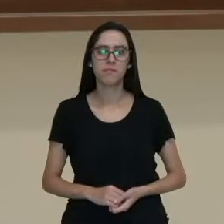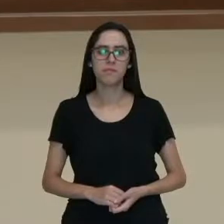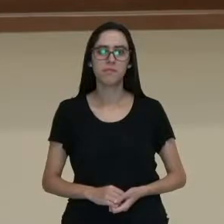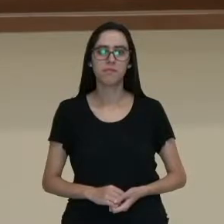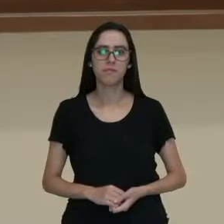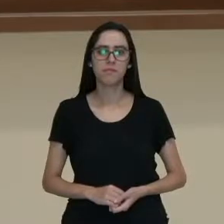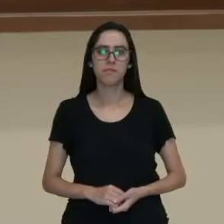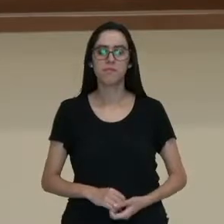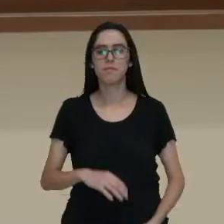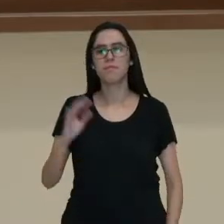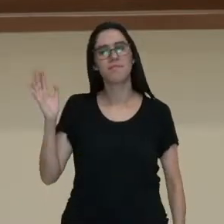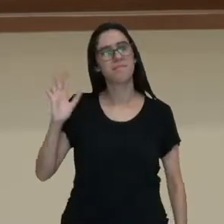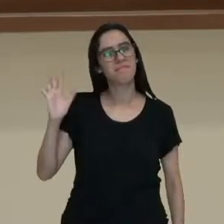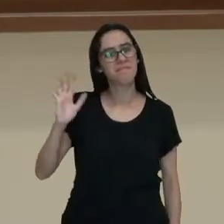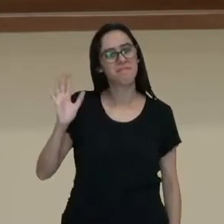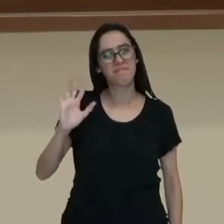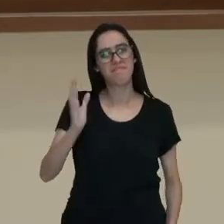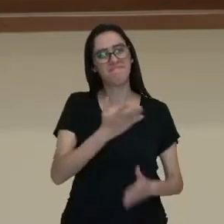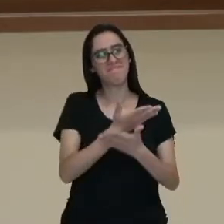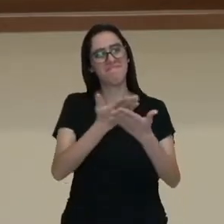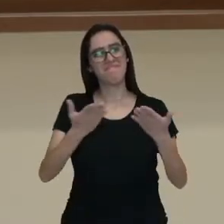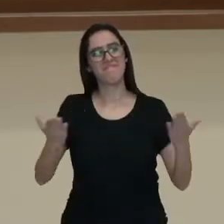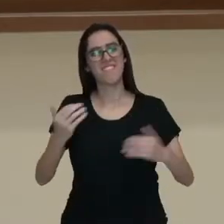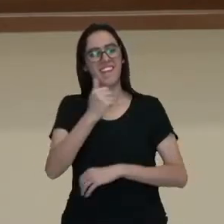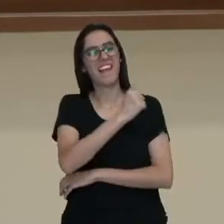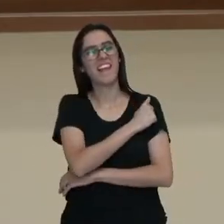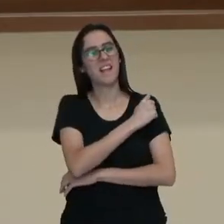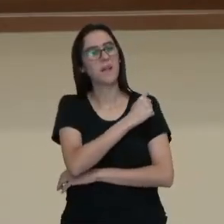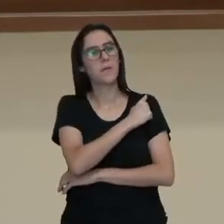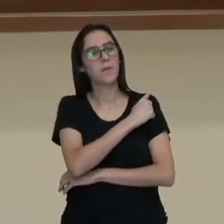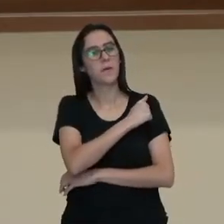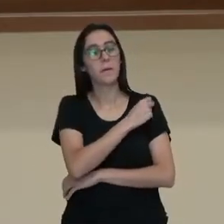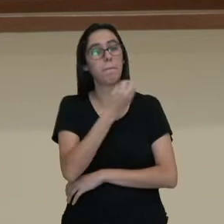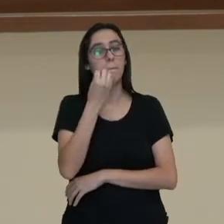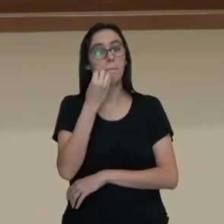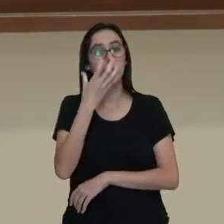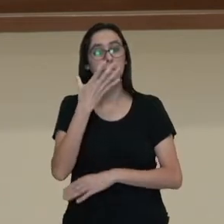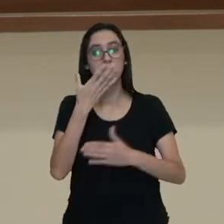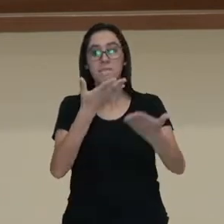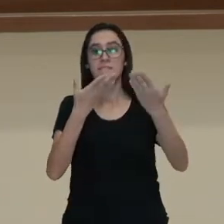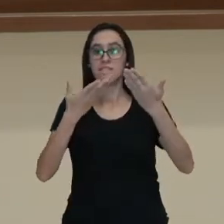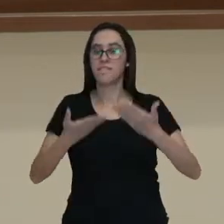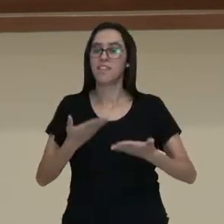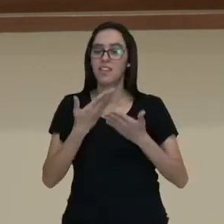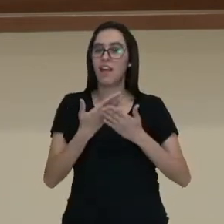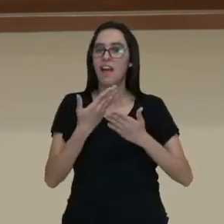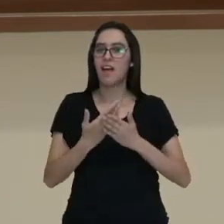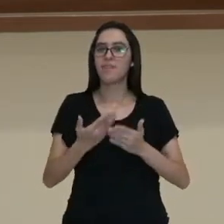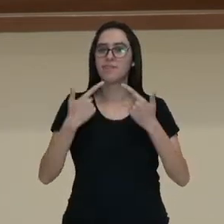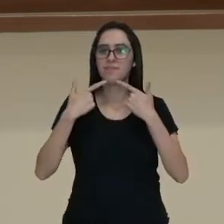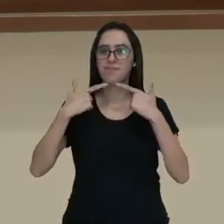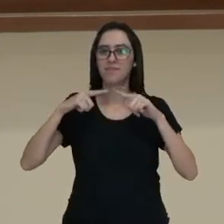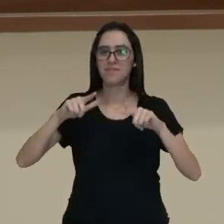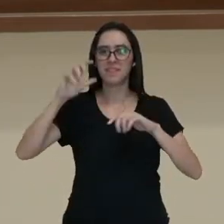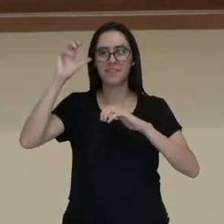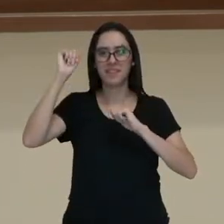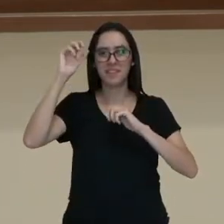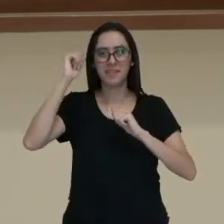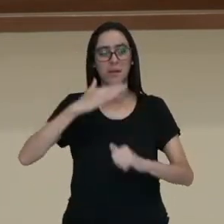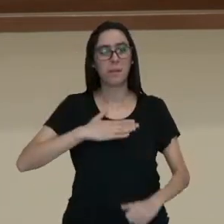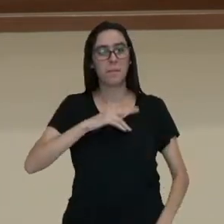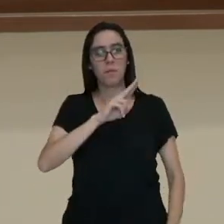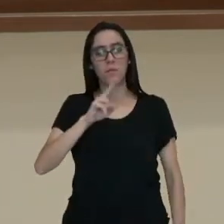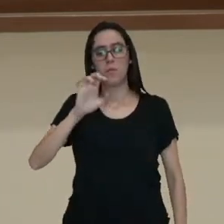Hola, ¿qué tal, chicos y chicas? Sean bienvenidos a nuestra clase de español. Aquí con